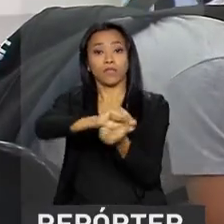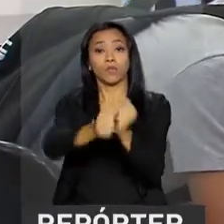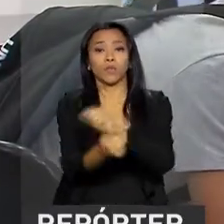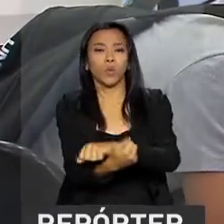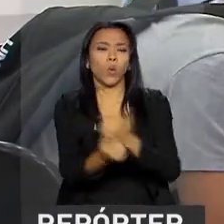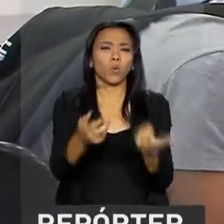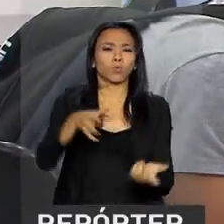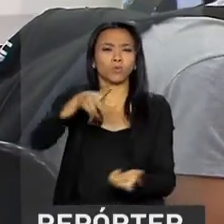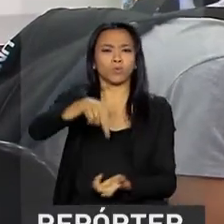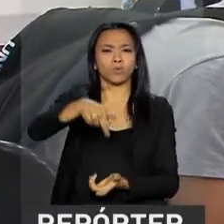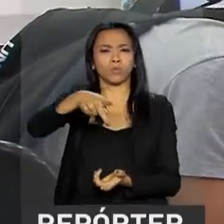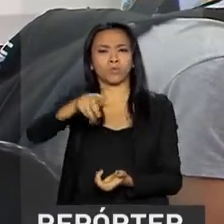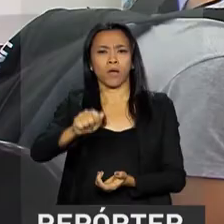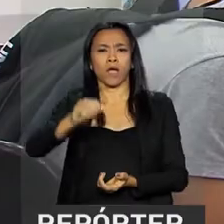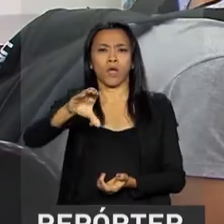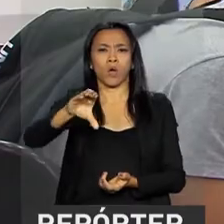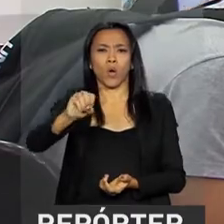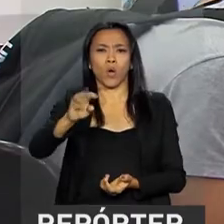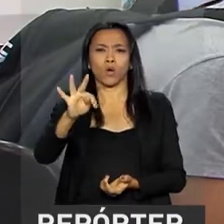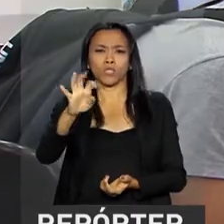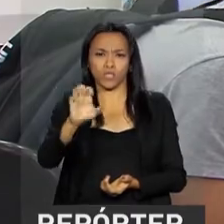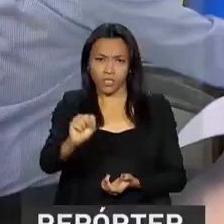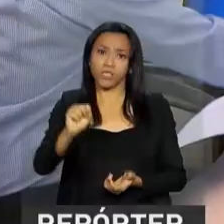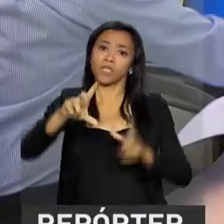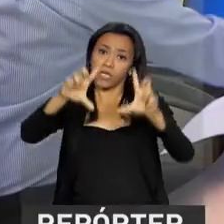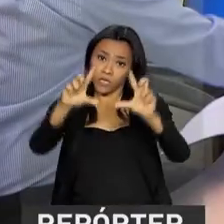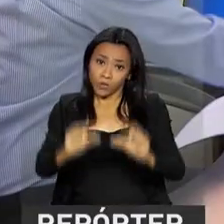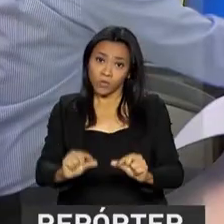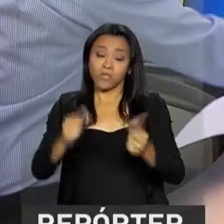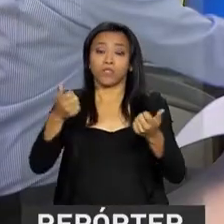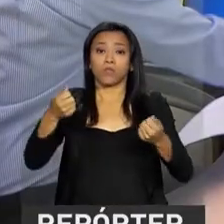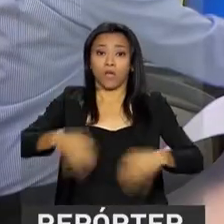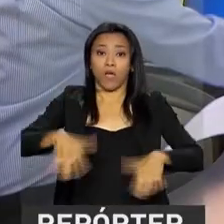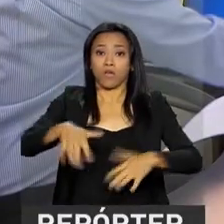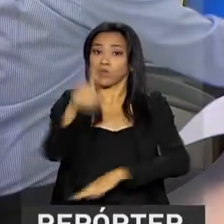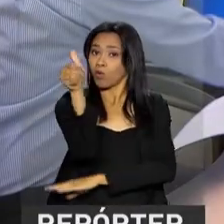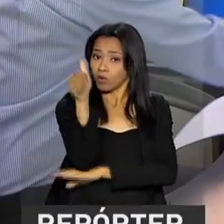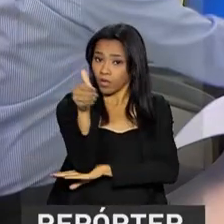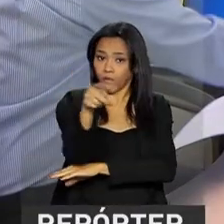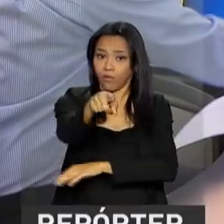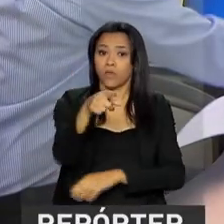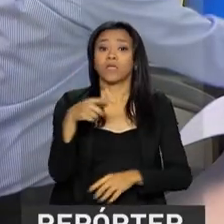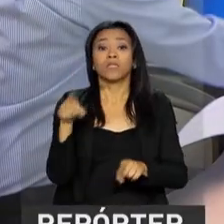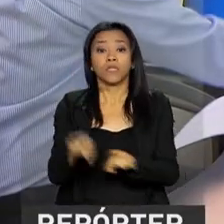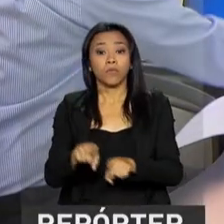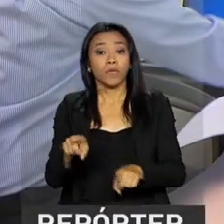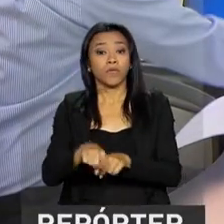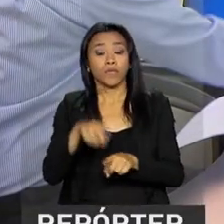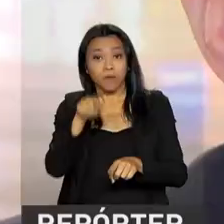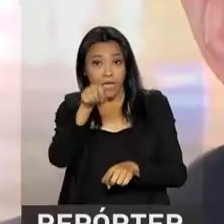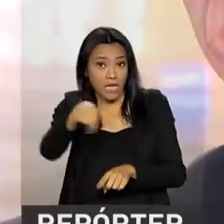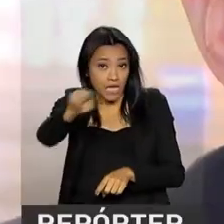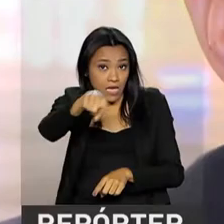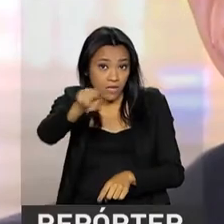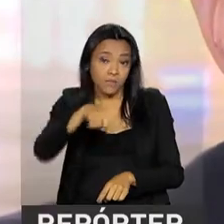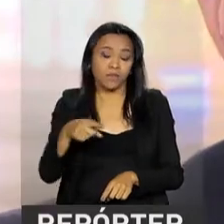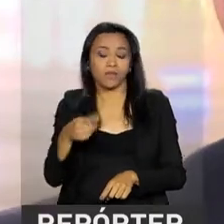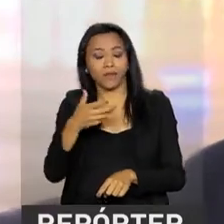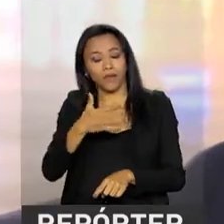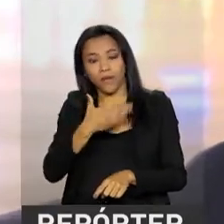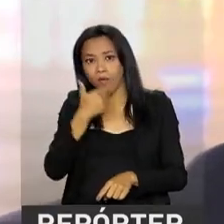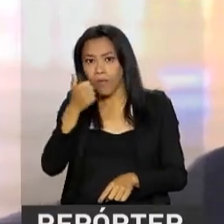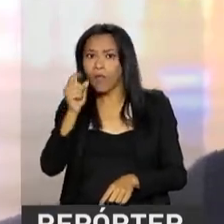viagem, reduzindo dias e diminuindo custos com hotel. Mas a melhora no poder de compra do consumidor para eles é o